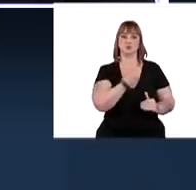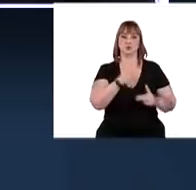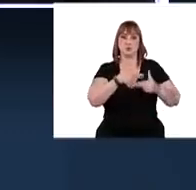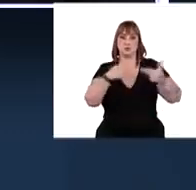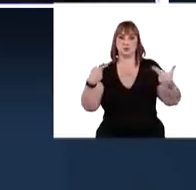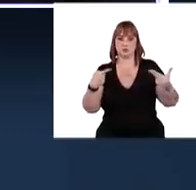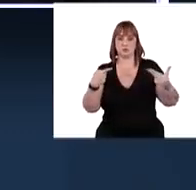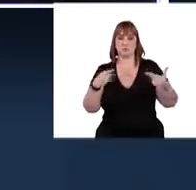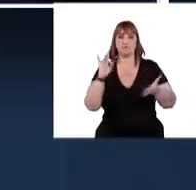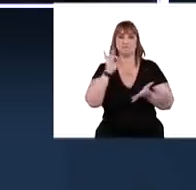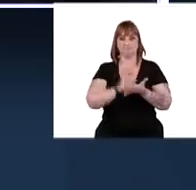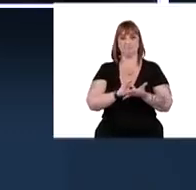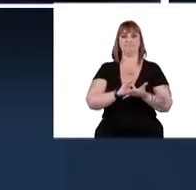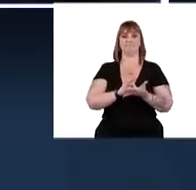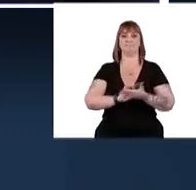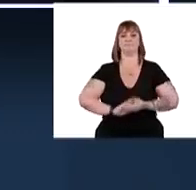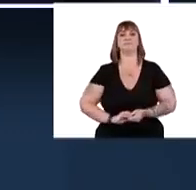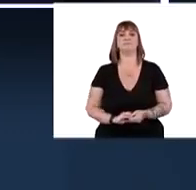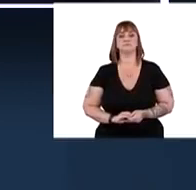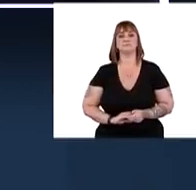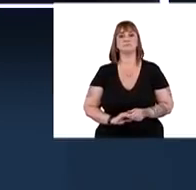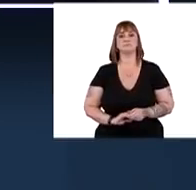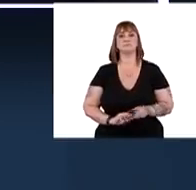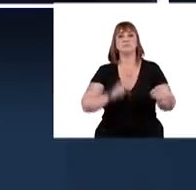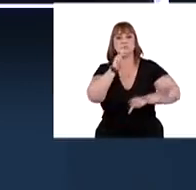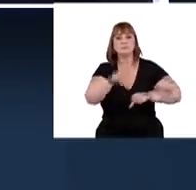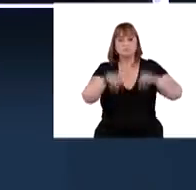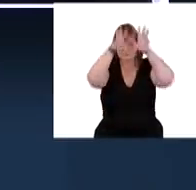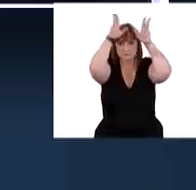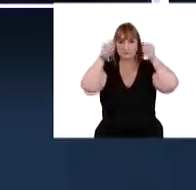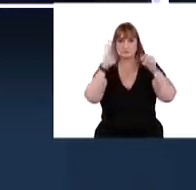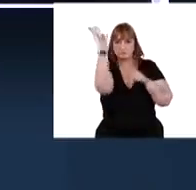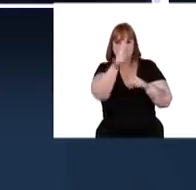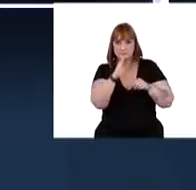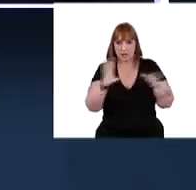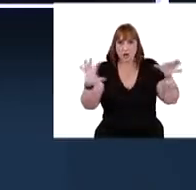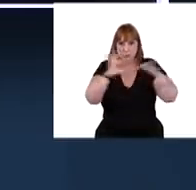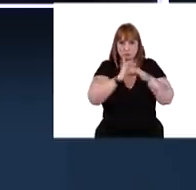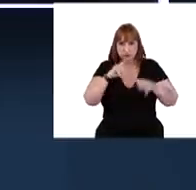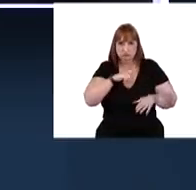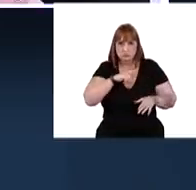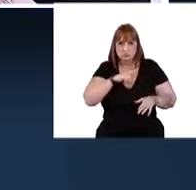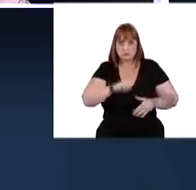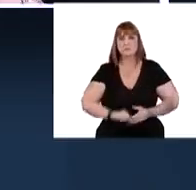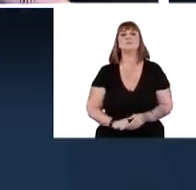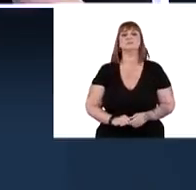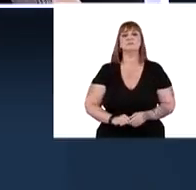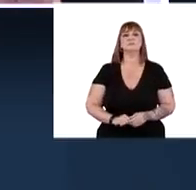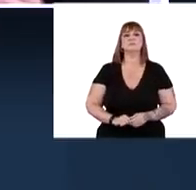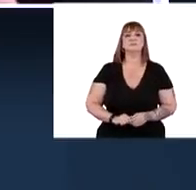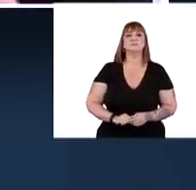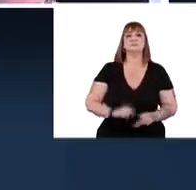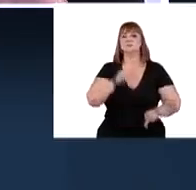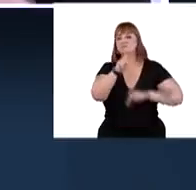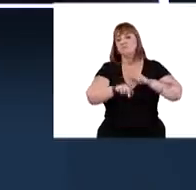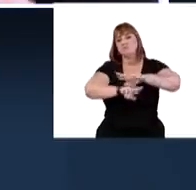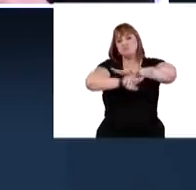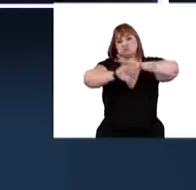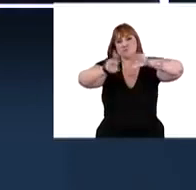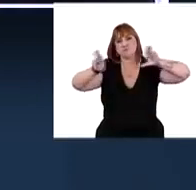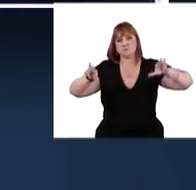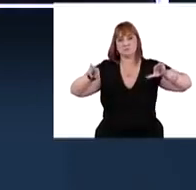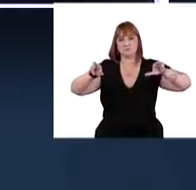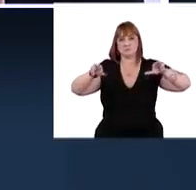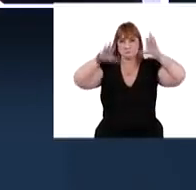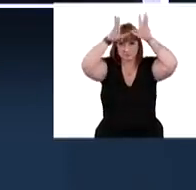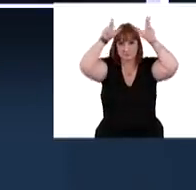instrumentos legais, né? Estão aí para isso. Os povos indígenas no Brasil são unidos? Os povos de diferentes denominações, de